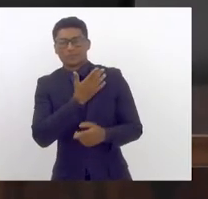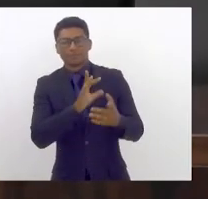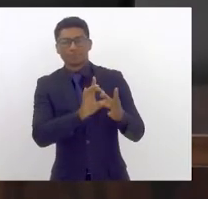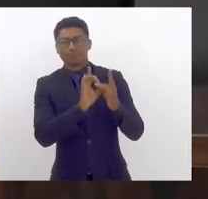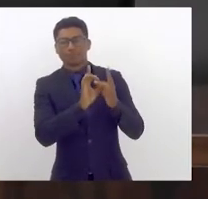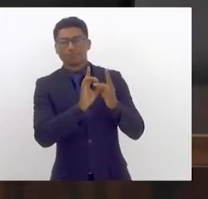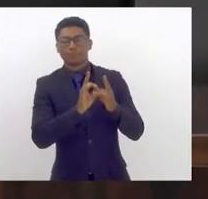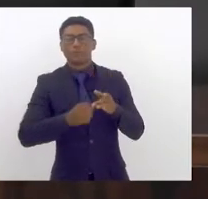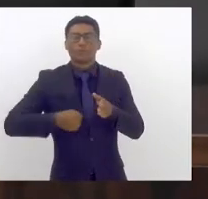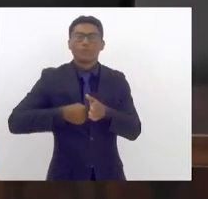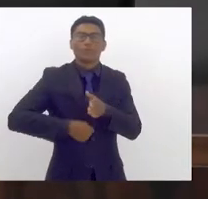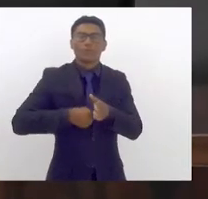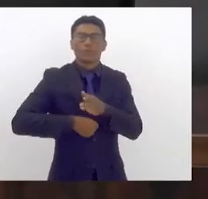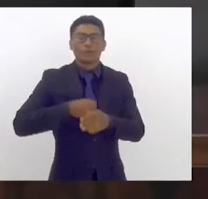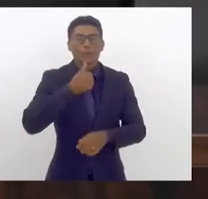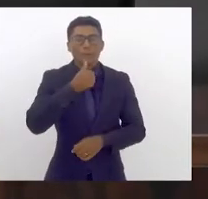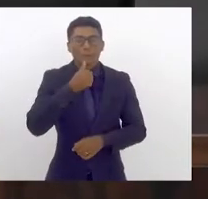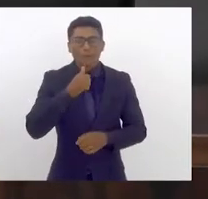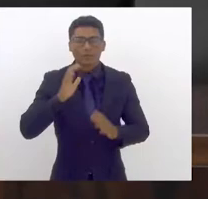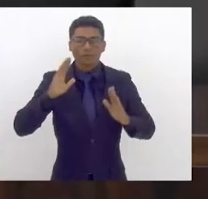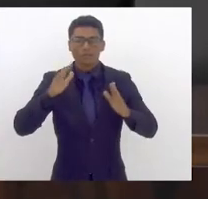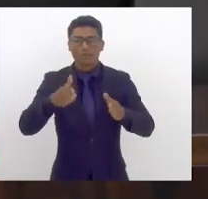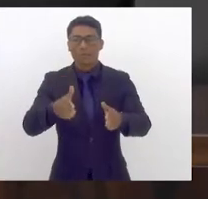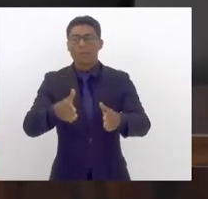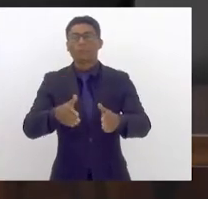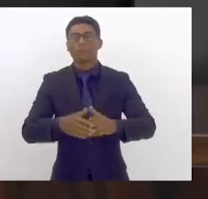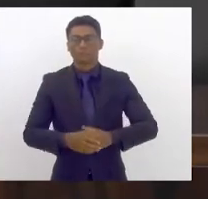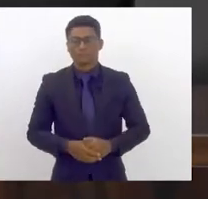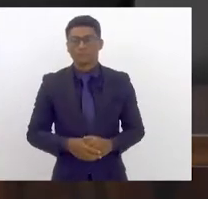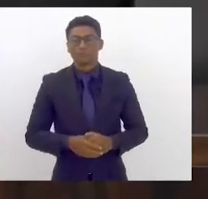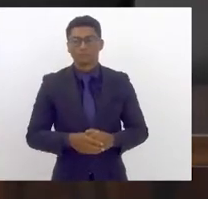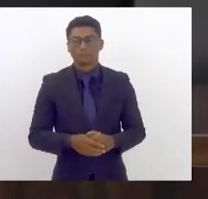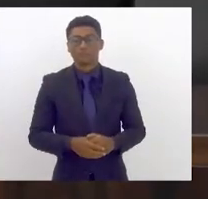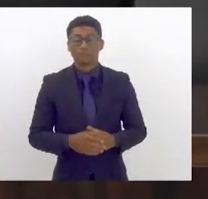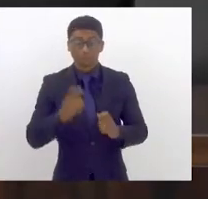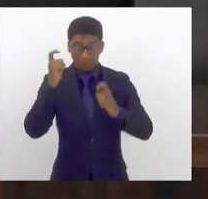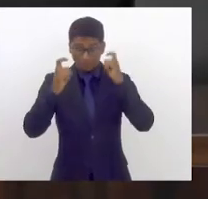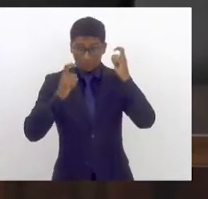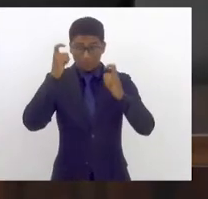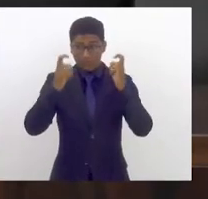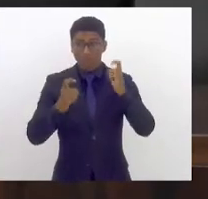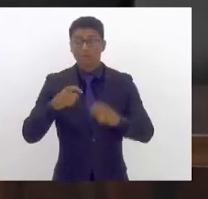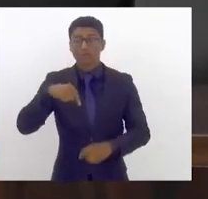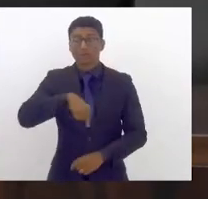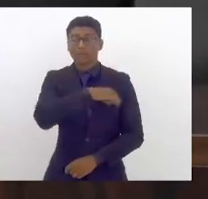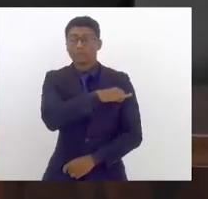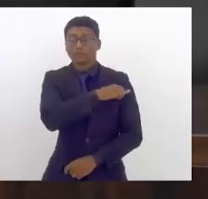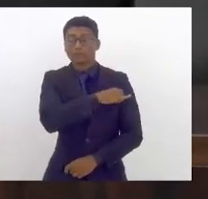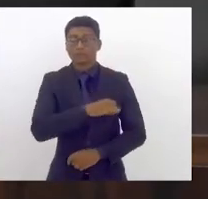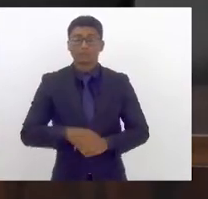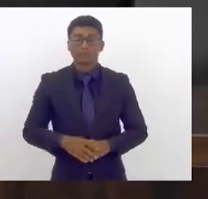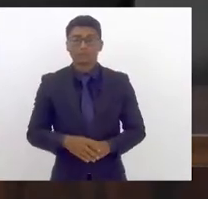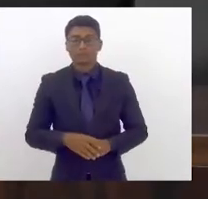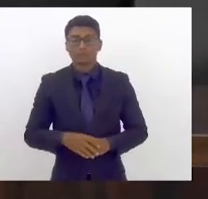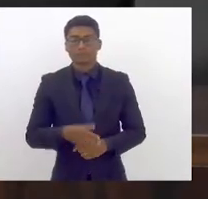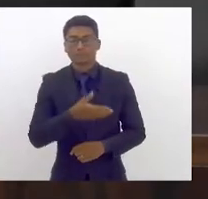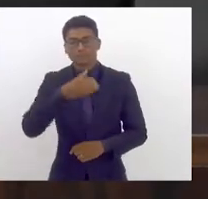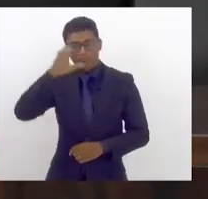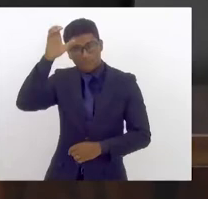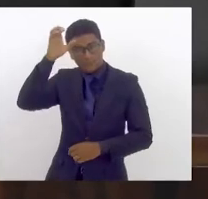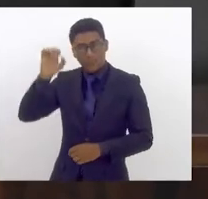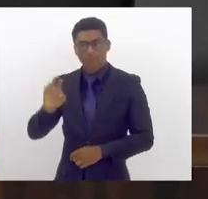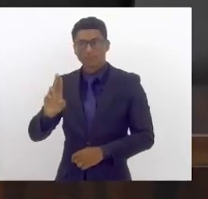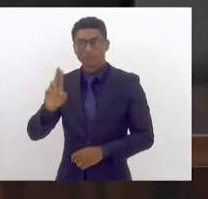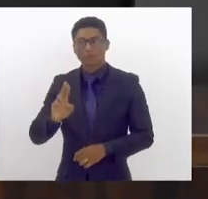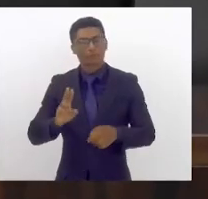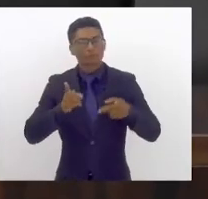pelas pelas mulheres a preocupação com Estado do Rio de Janeiro e a deputada tia Ju sempre foi